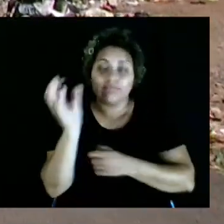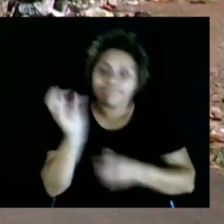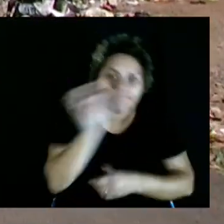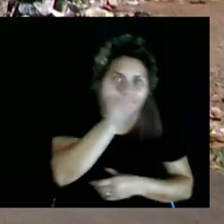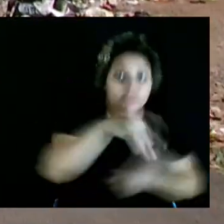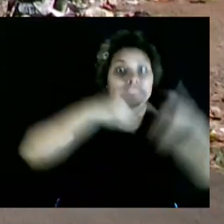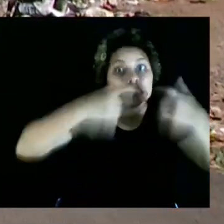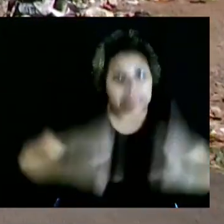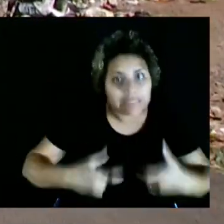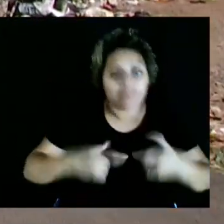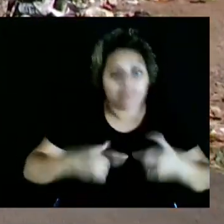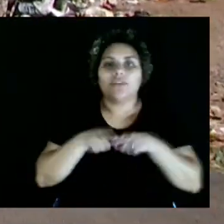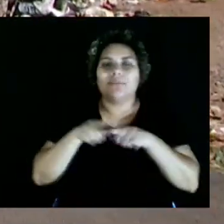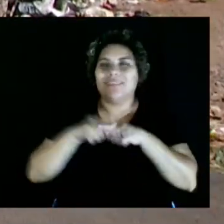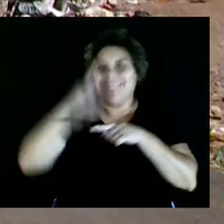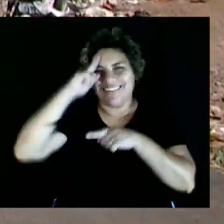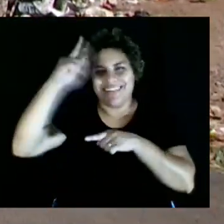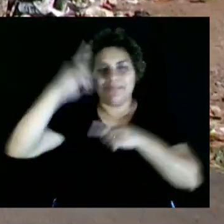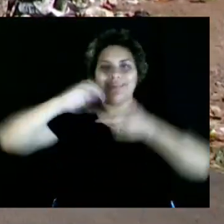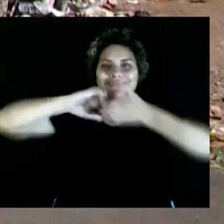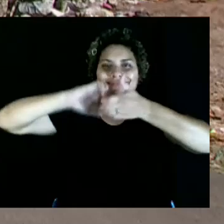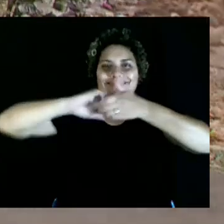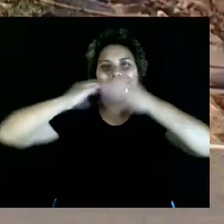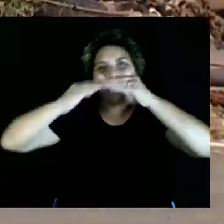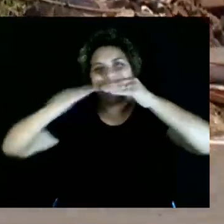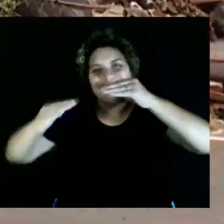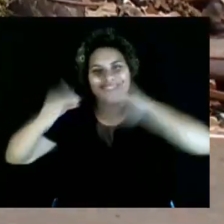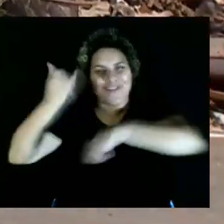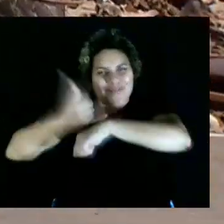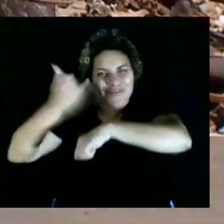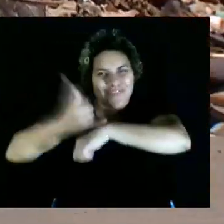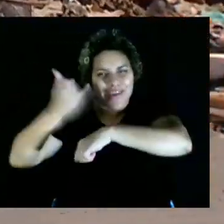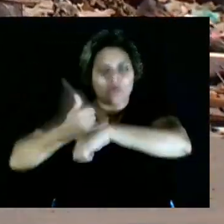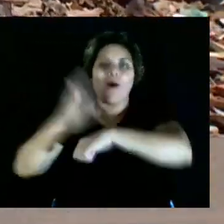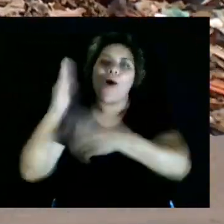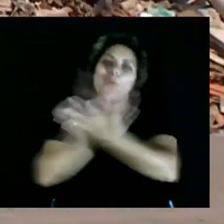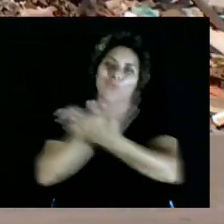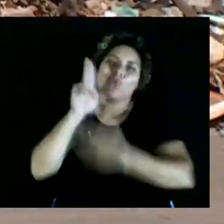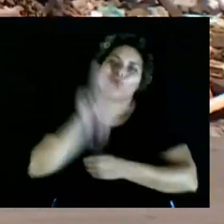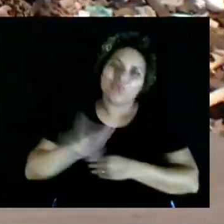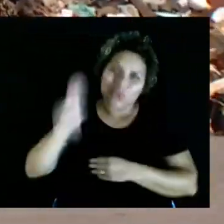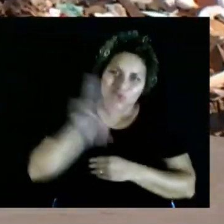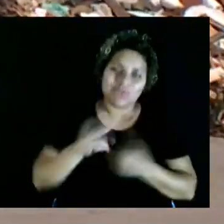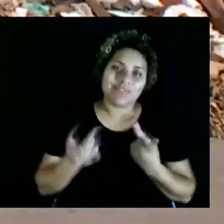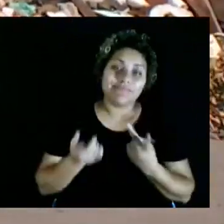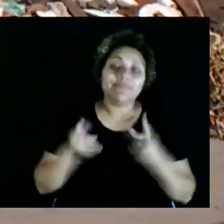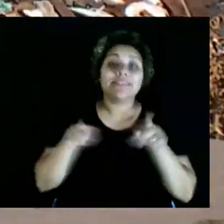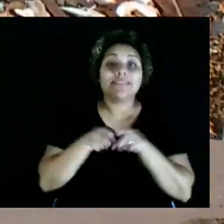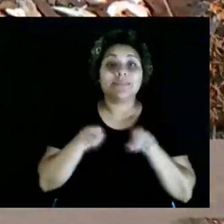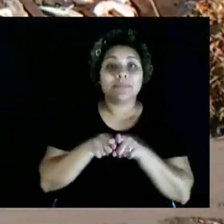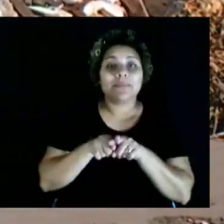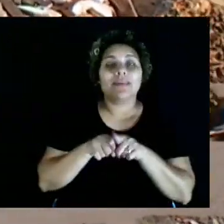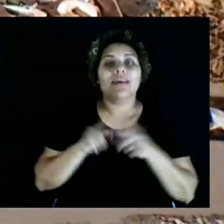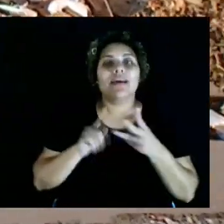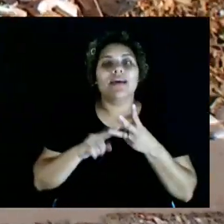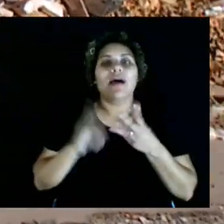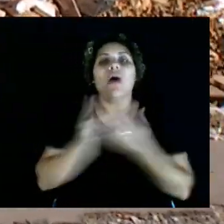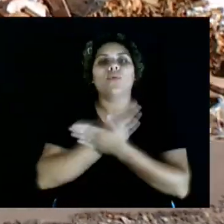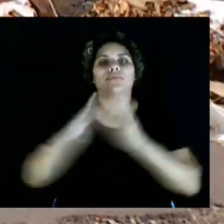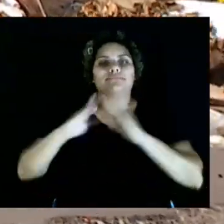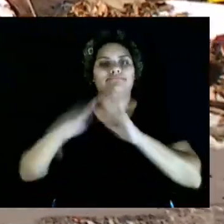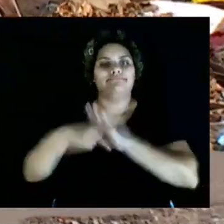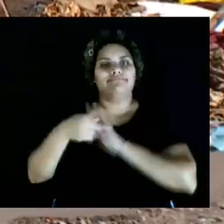telhas antigas que algumas residências ainda utilizam. E aí quando um proprietário de uma casa, às vezes até uma casa humilde,